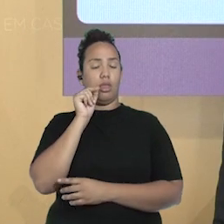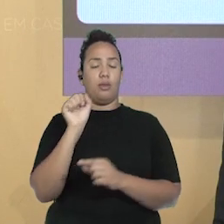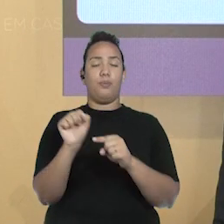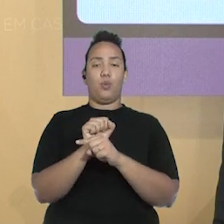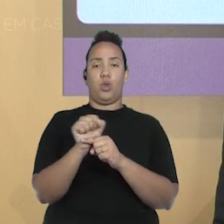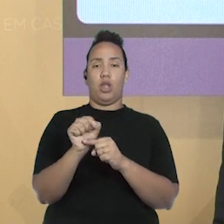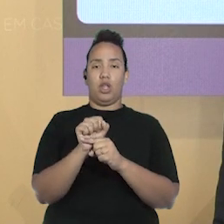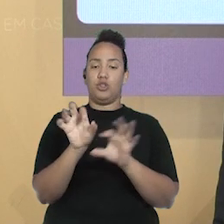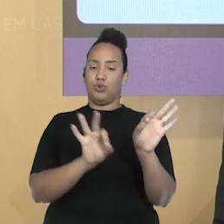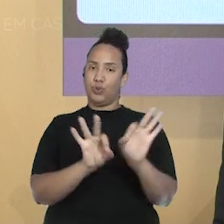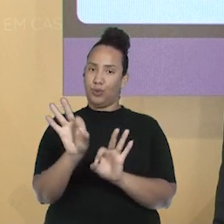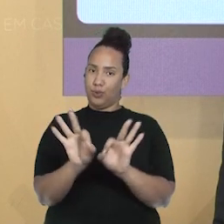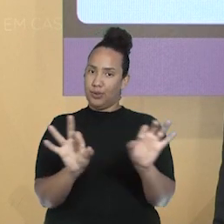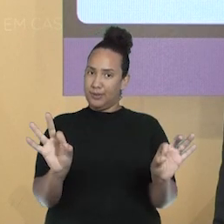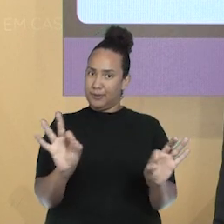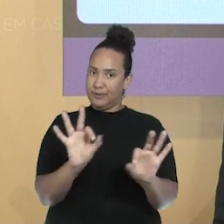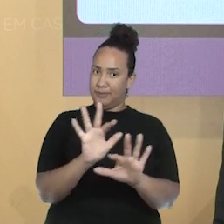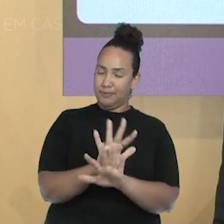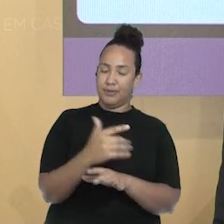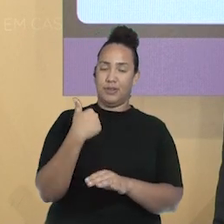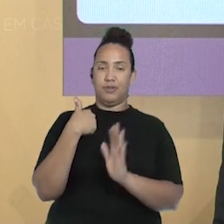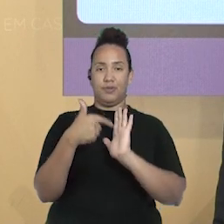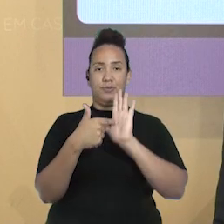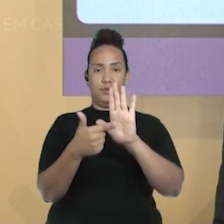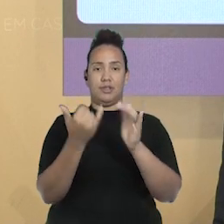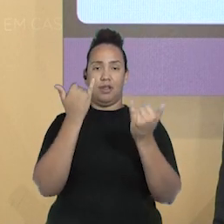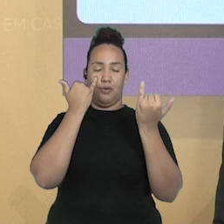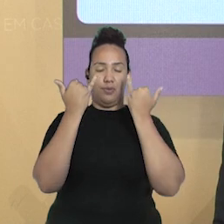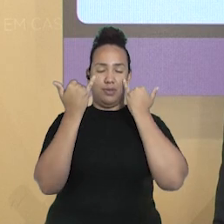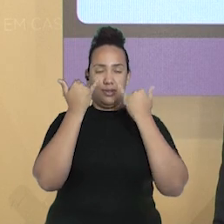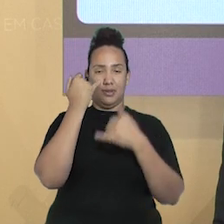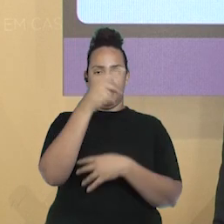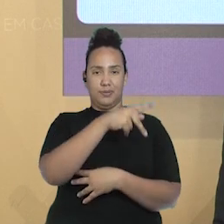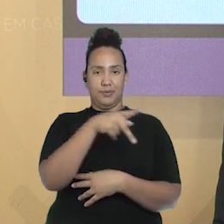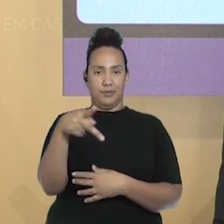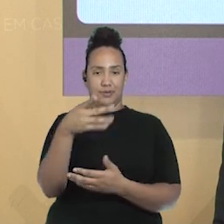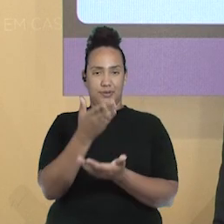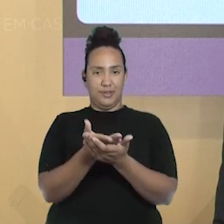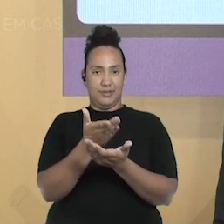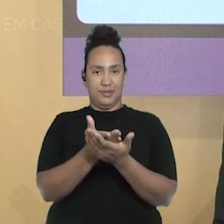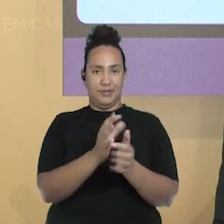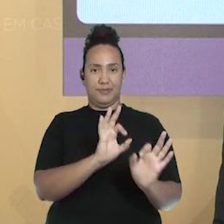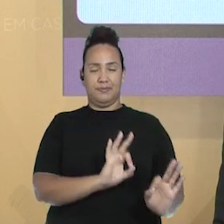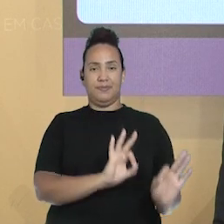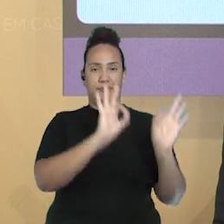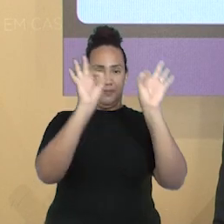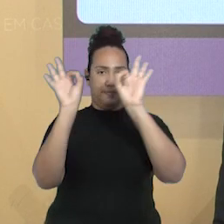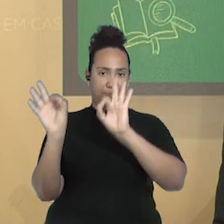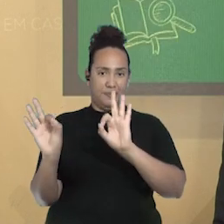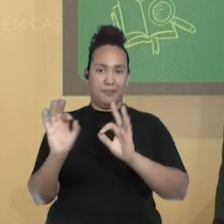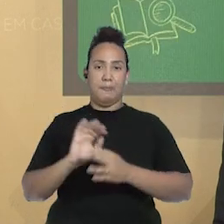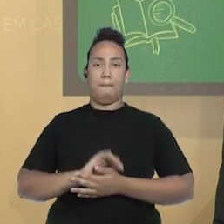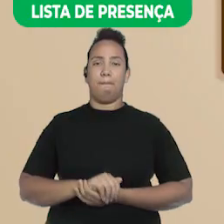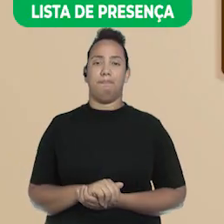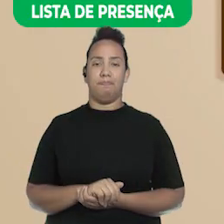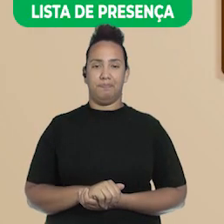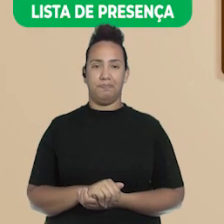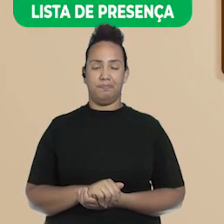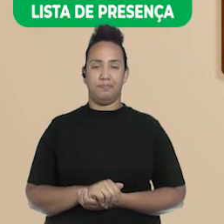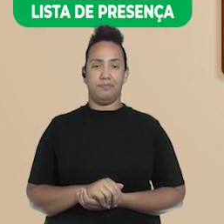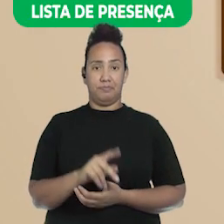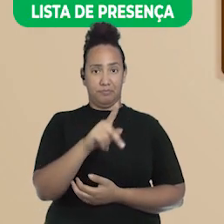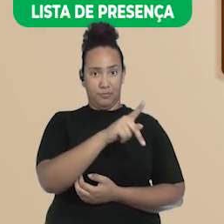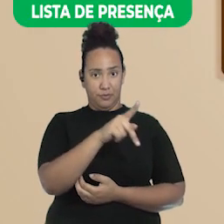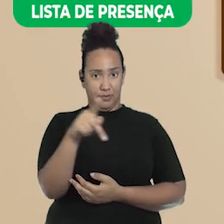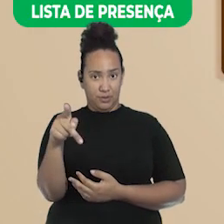Já deixe tudo organizado, enquanto deixarei um recado para os professores e professoras que estiverem nos assistindo.